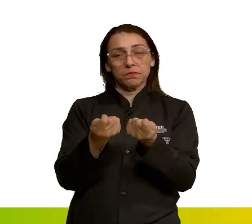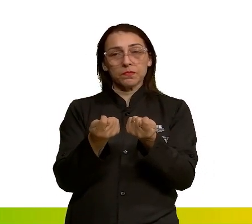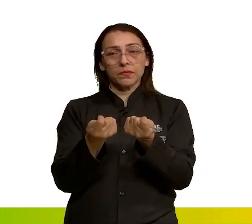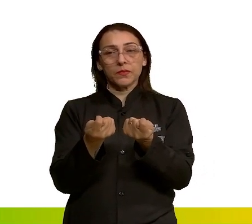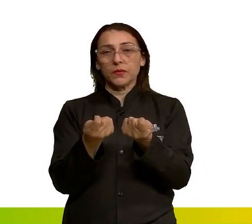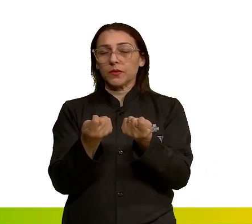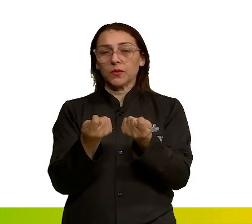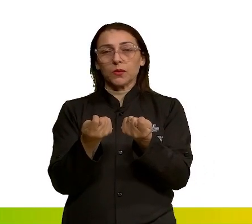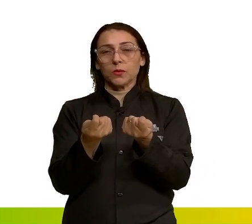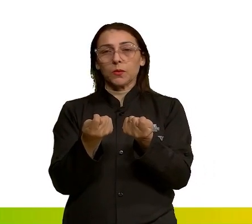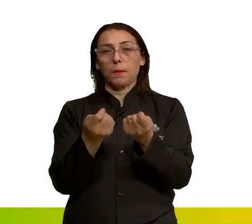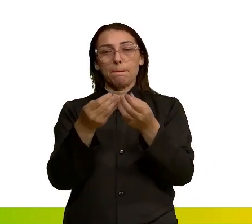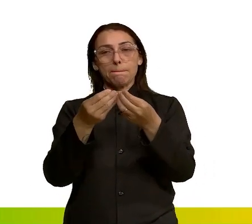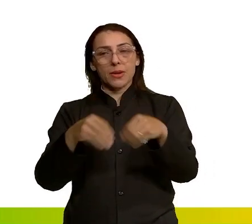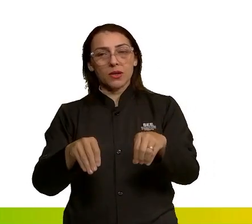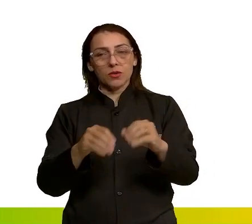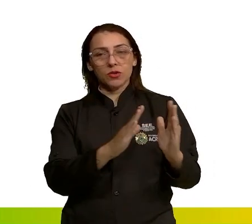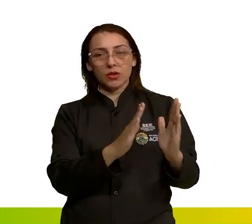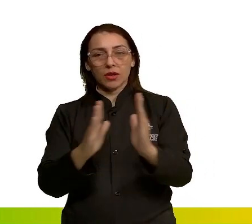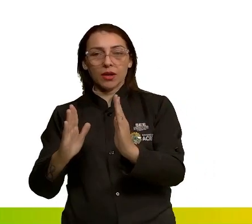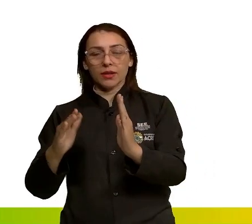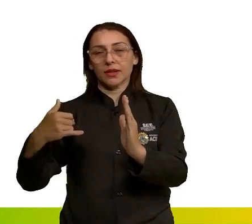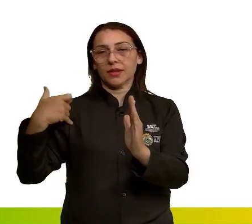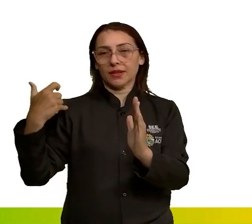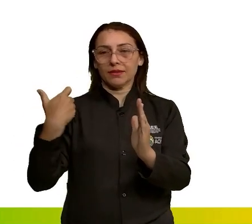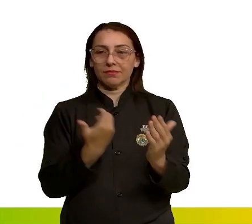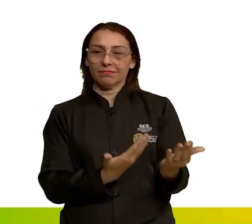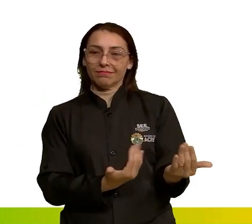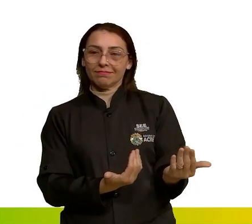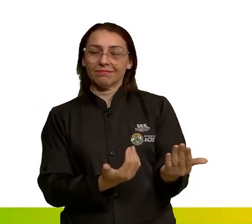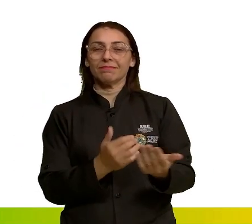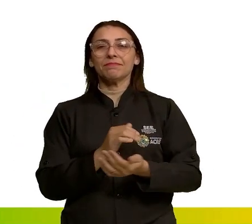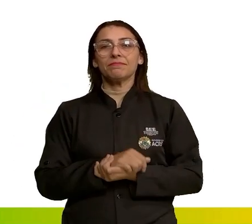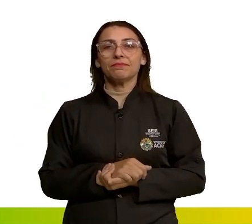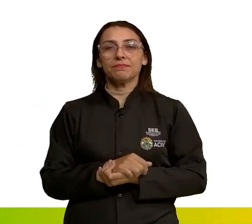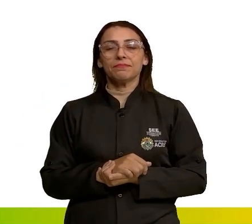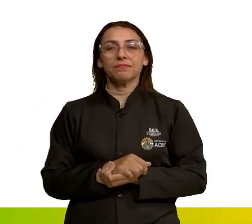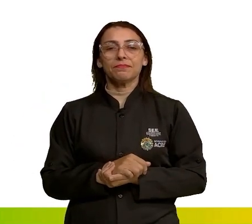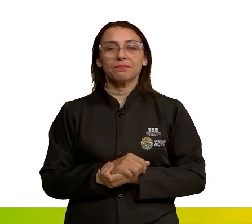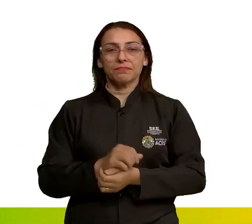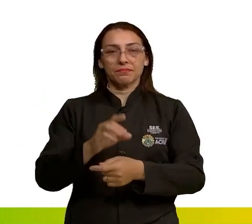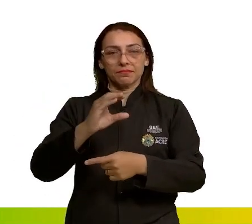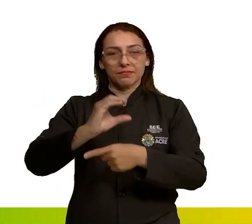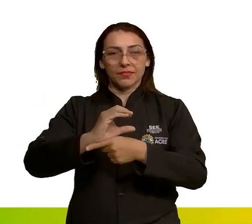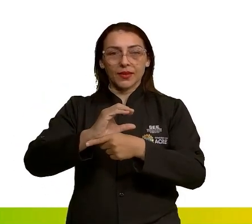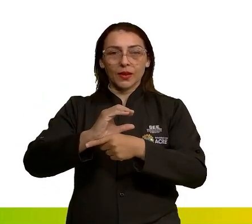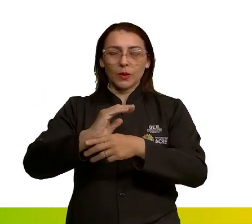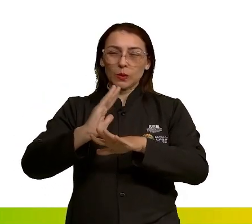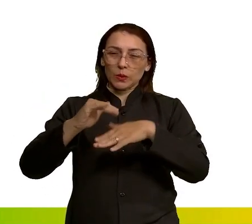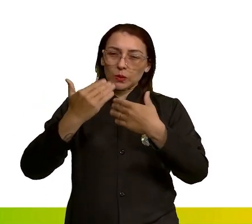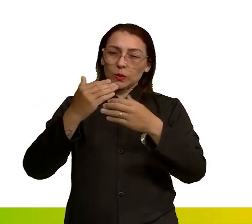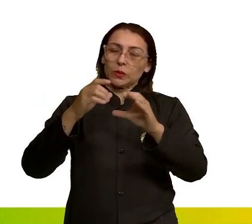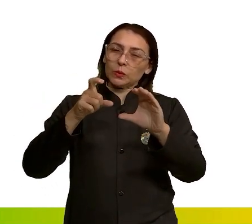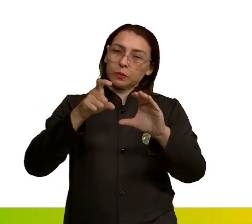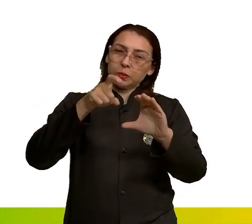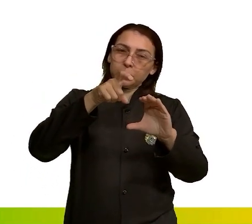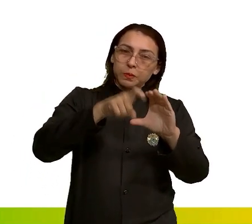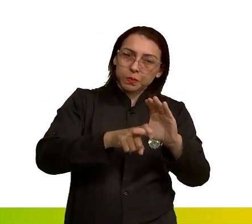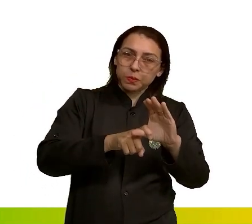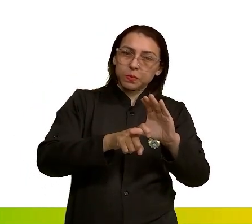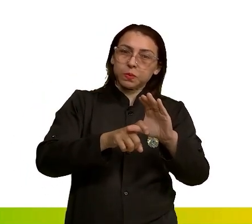não queimar etapas na vida de um jovem. Letra C. Aumento